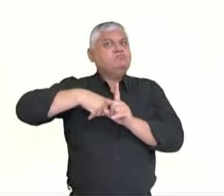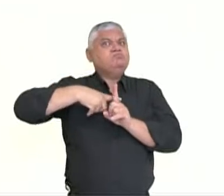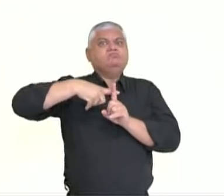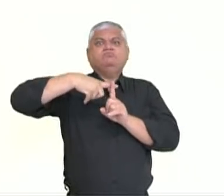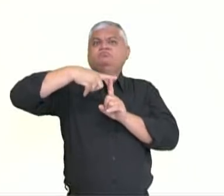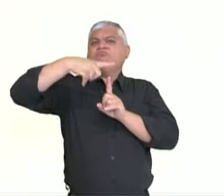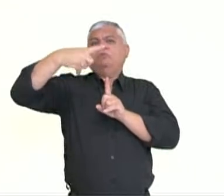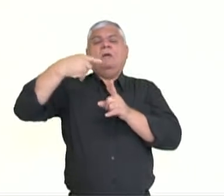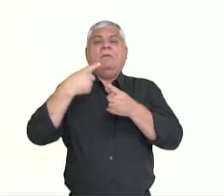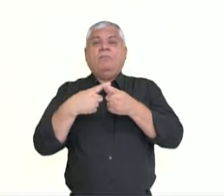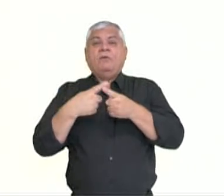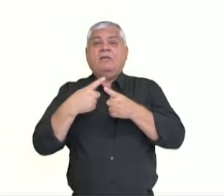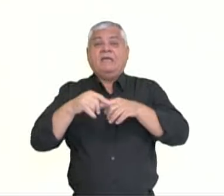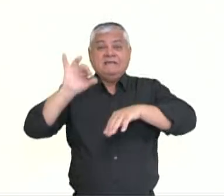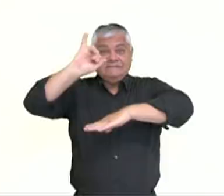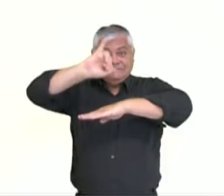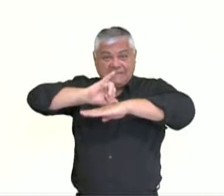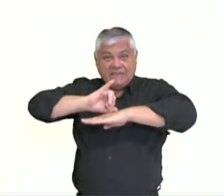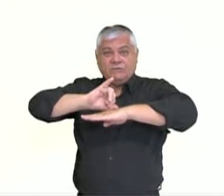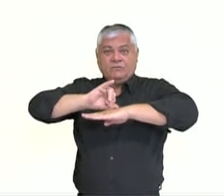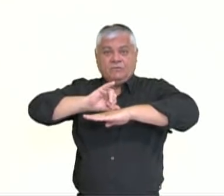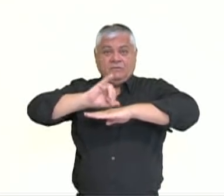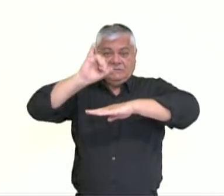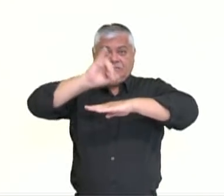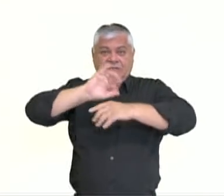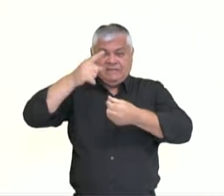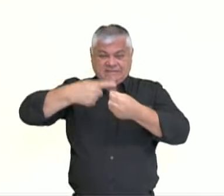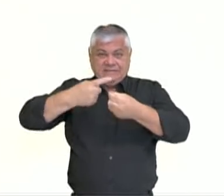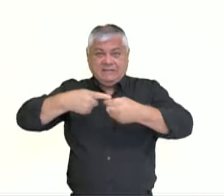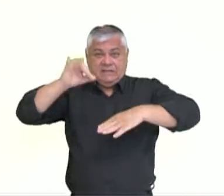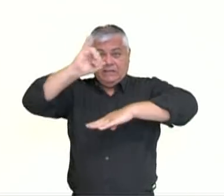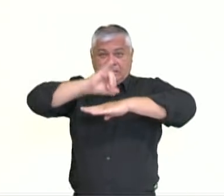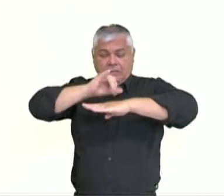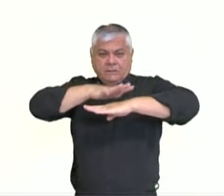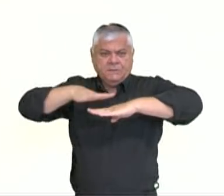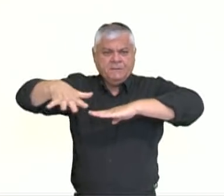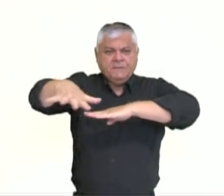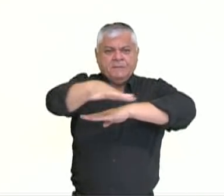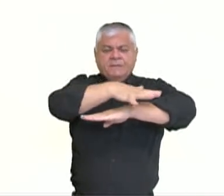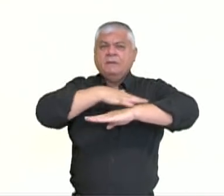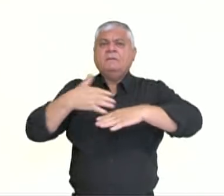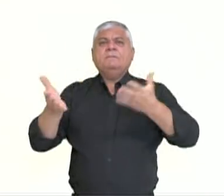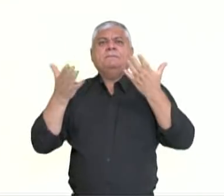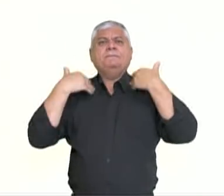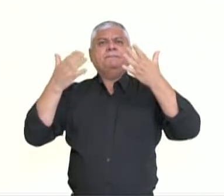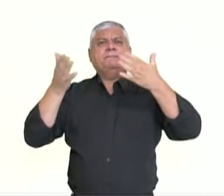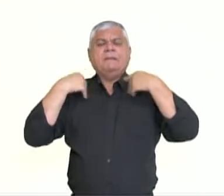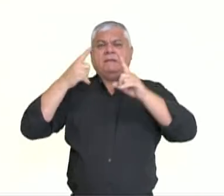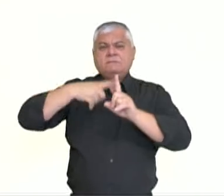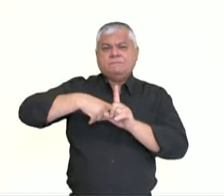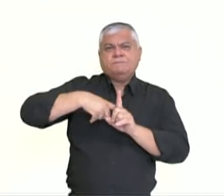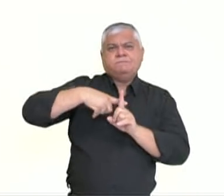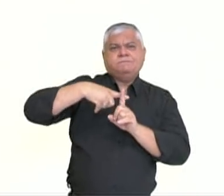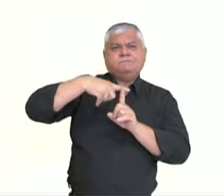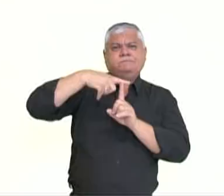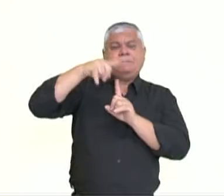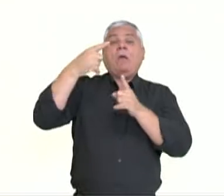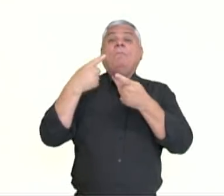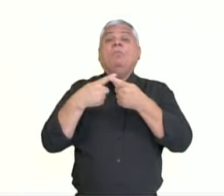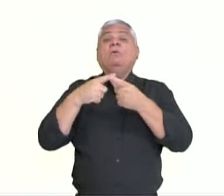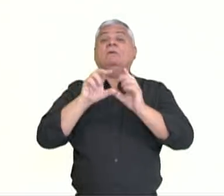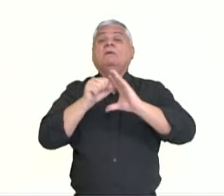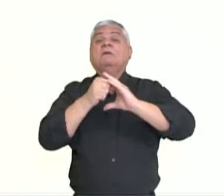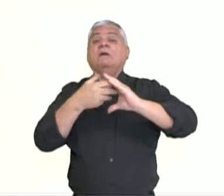cidade, por exemplo, eu vou ter ali um aumento de temperatura. Por quê? Porque eu tenho algumas